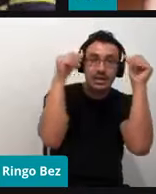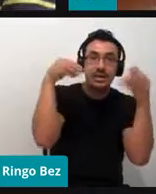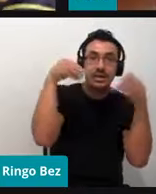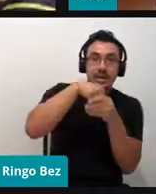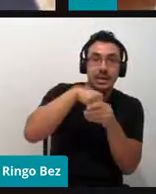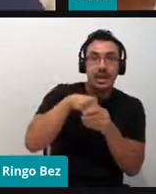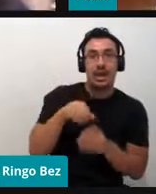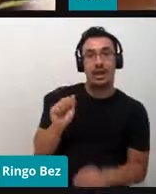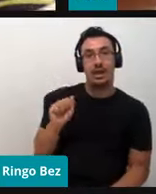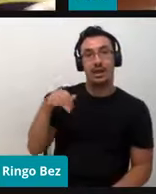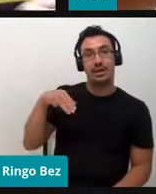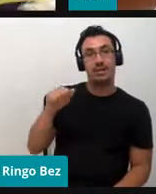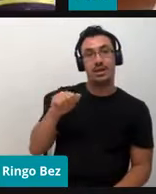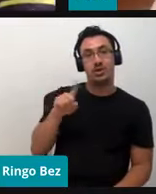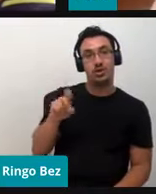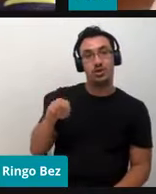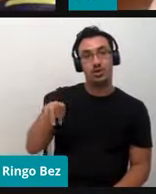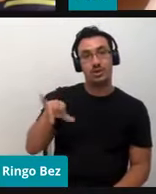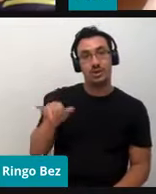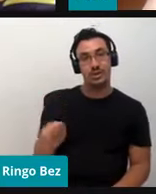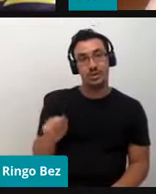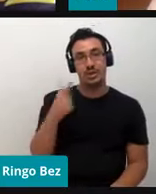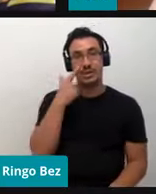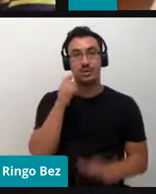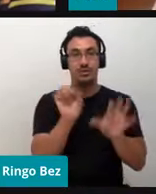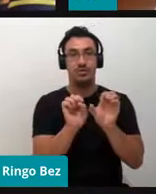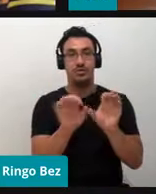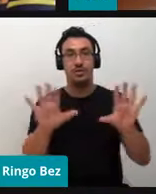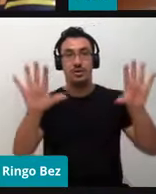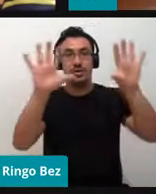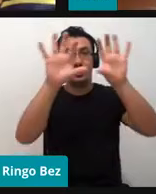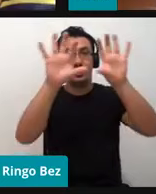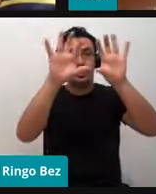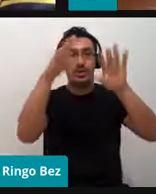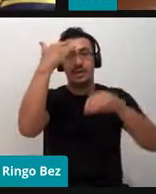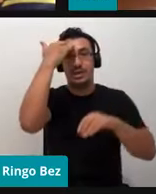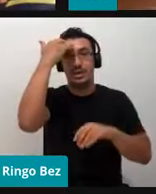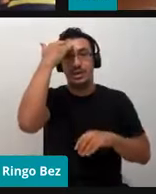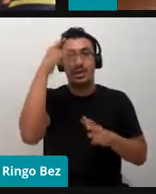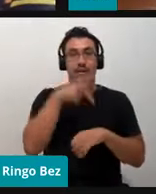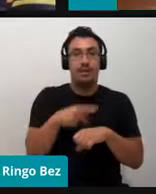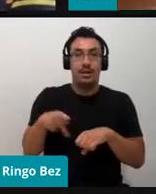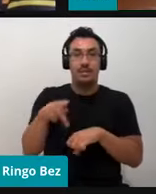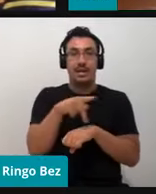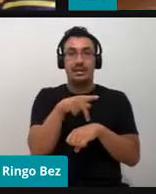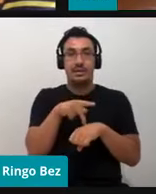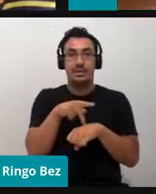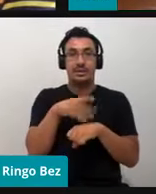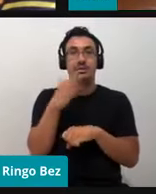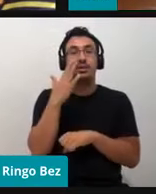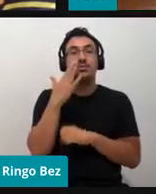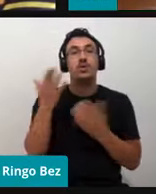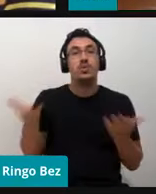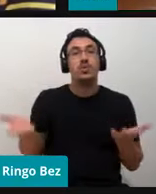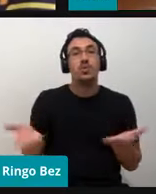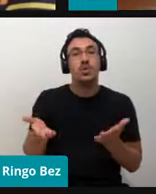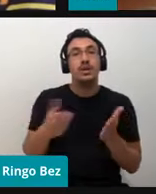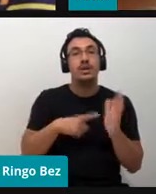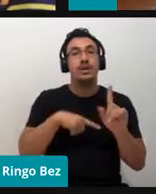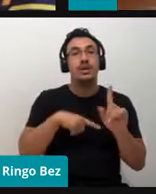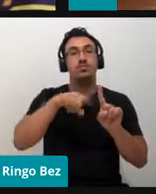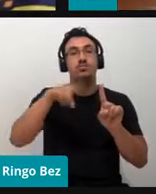nossas vertentes oeste, né? do nosso país, aqui nós temos o gráfico da Mata